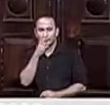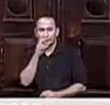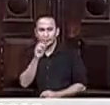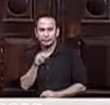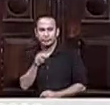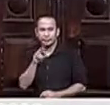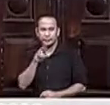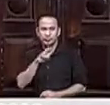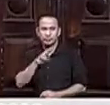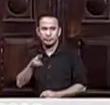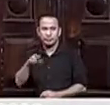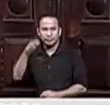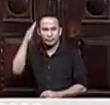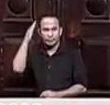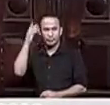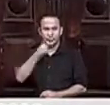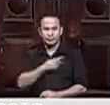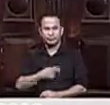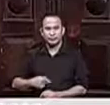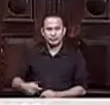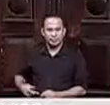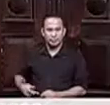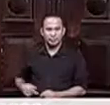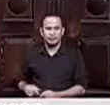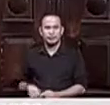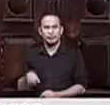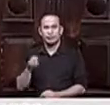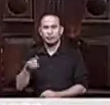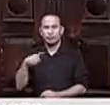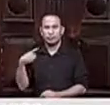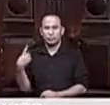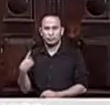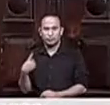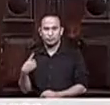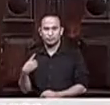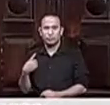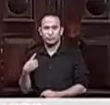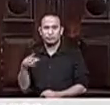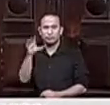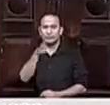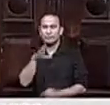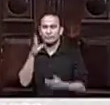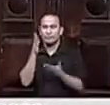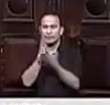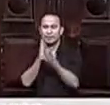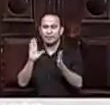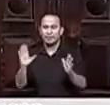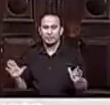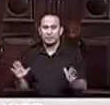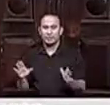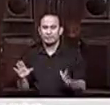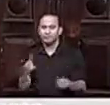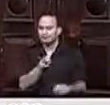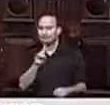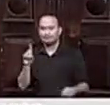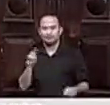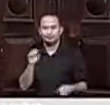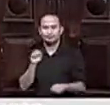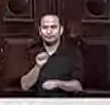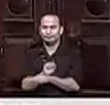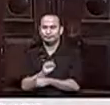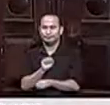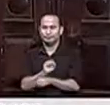Temer, presidente da República, quer que o nosso Estado acabe. Não dá mais para esperar. Os servidores